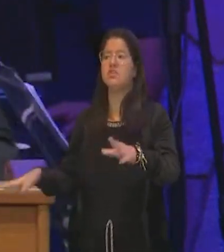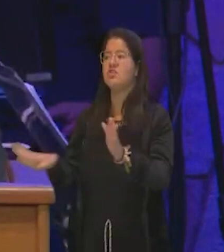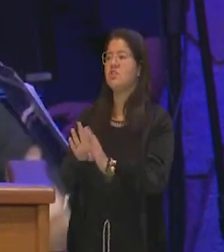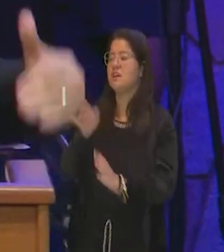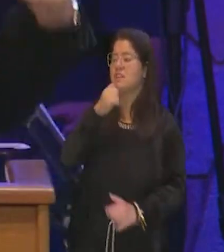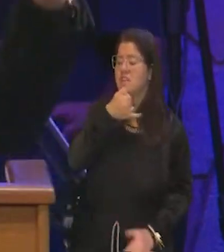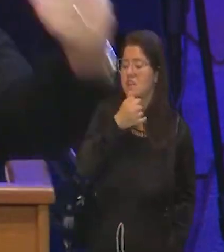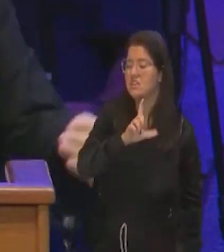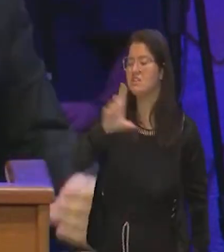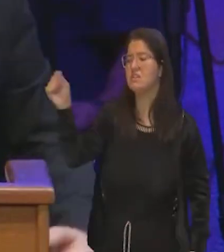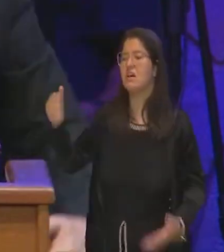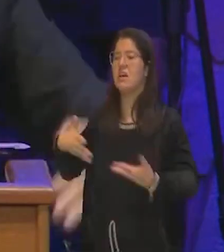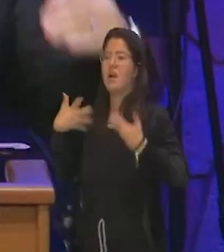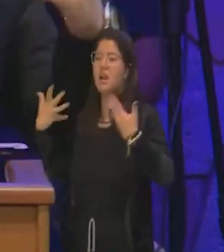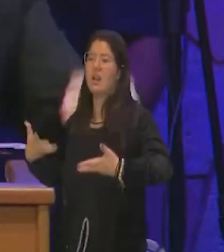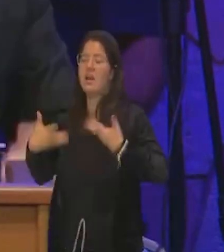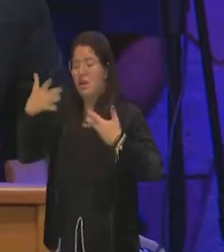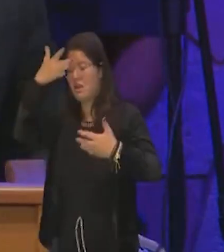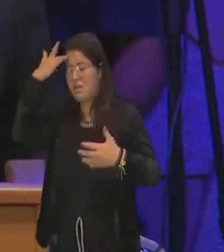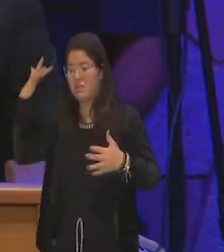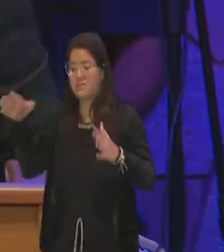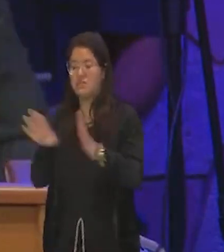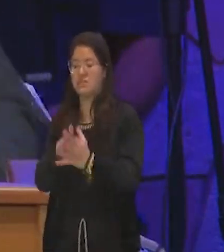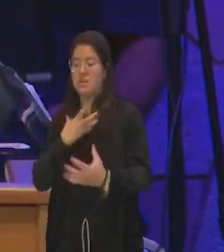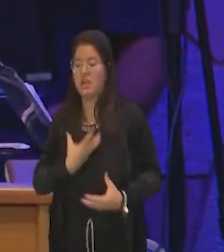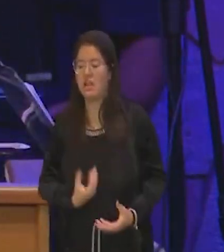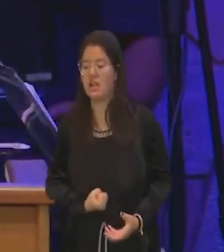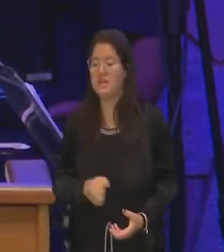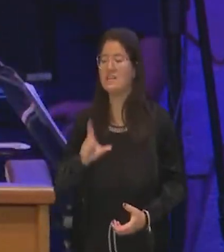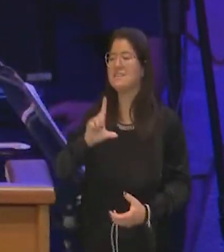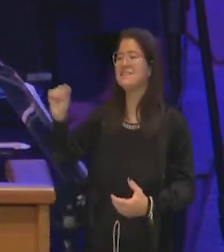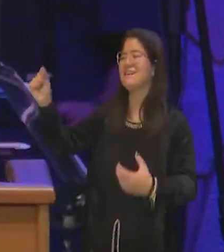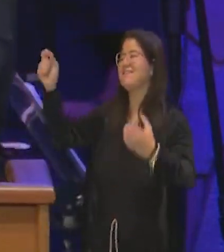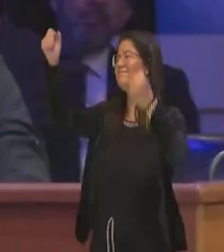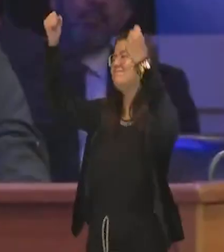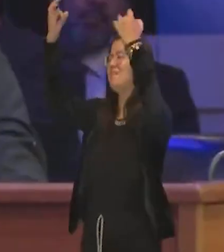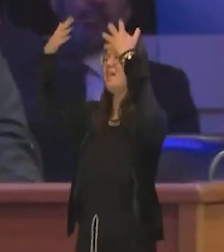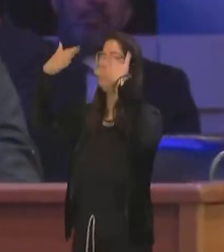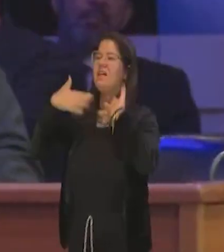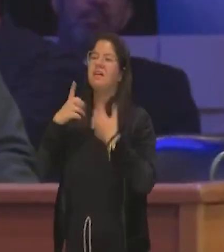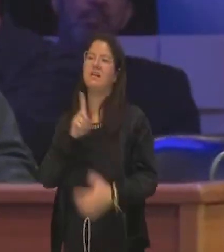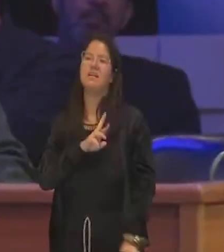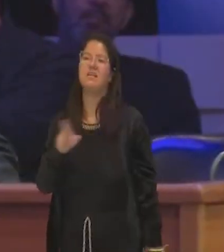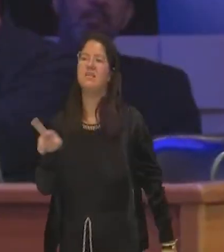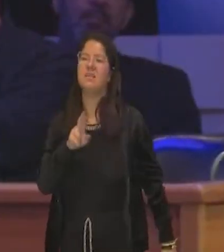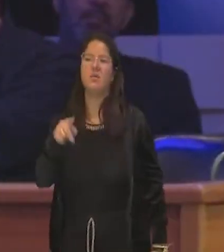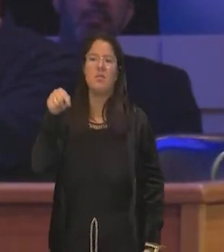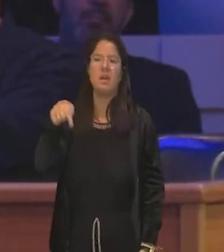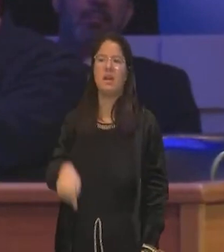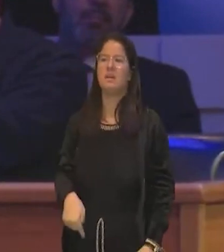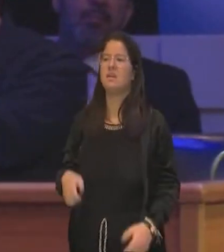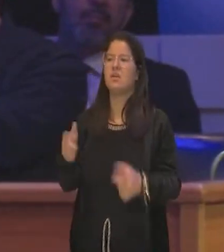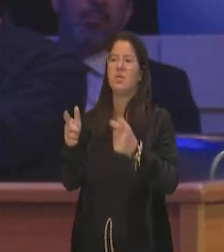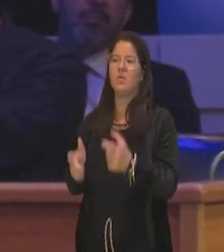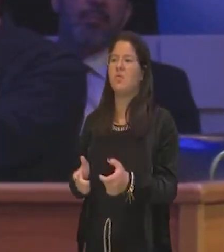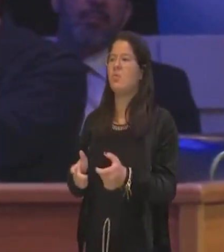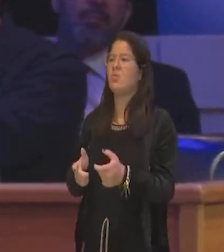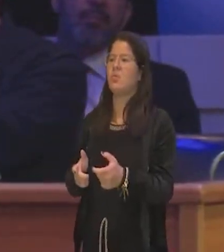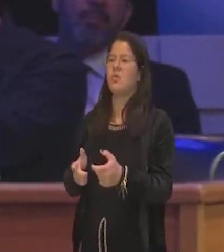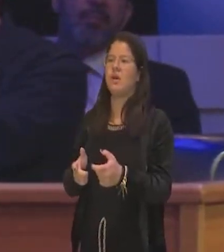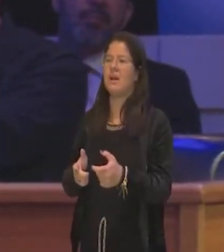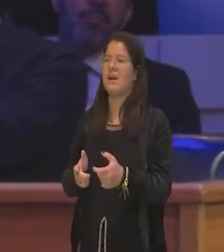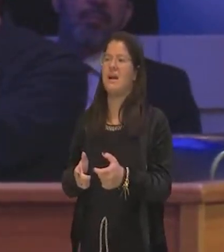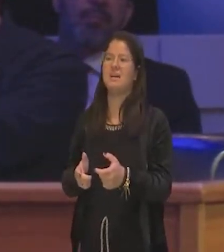alegre, chegar frustrado, sair abençoado, e não estar sendo cada vez mais levado por algum